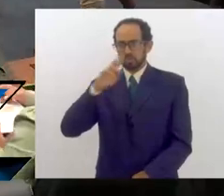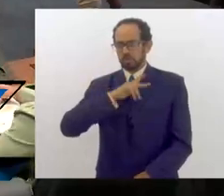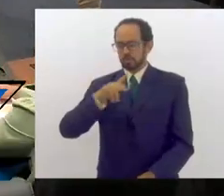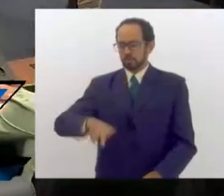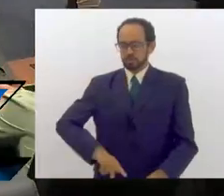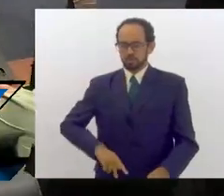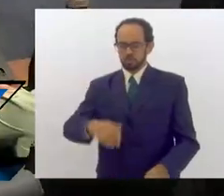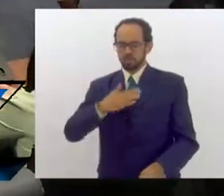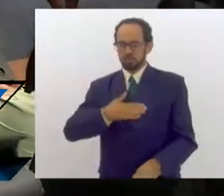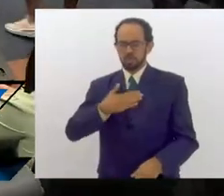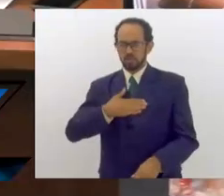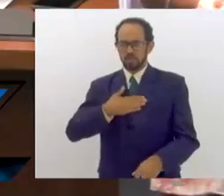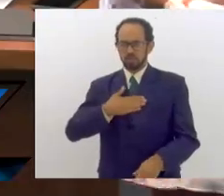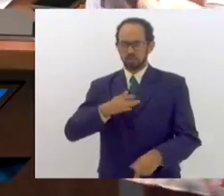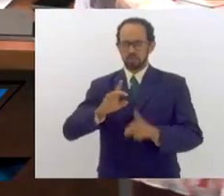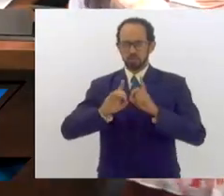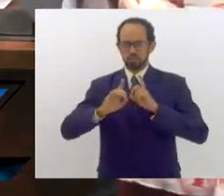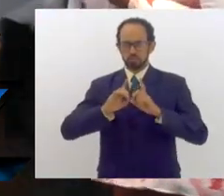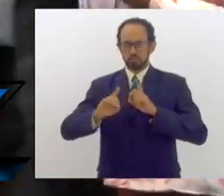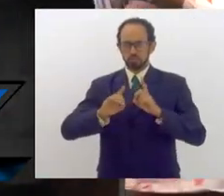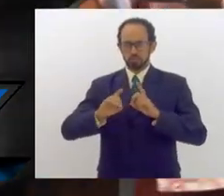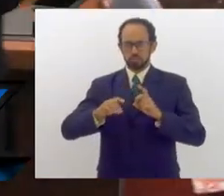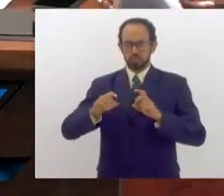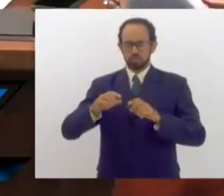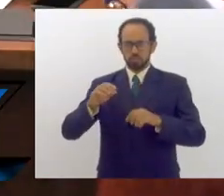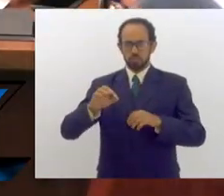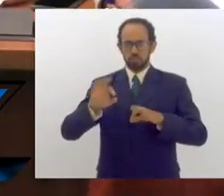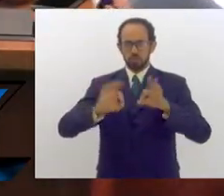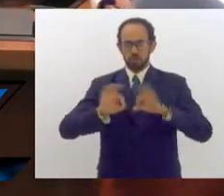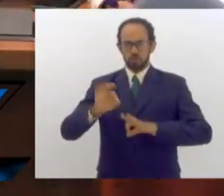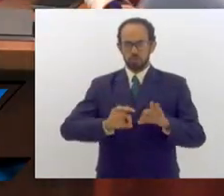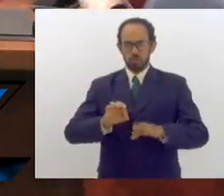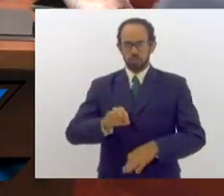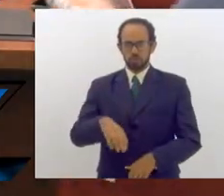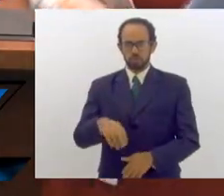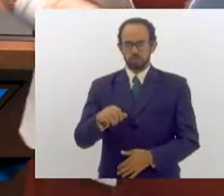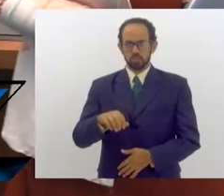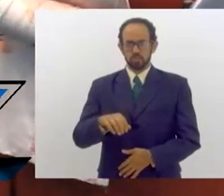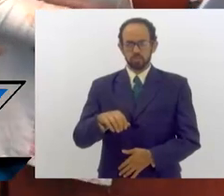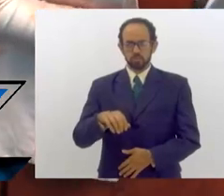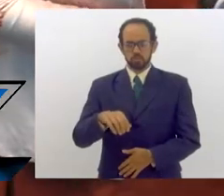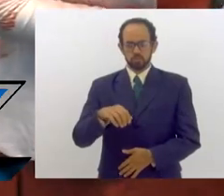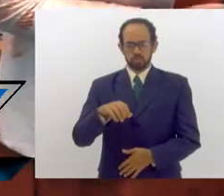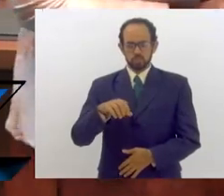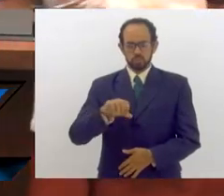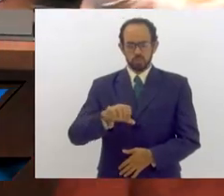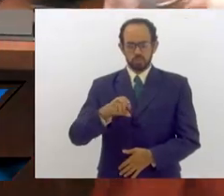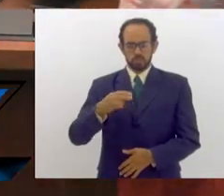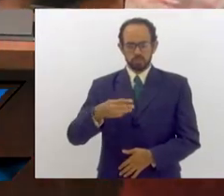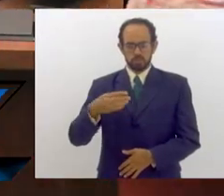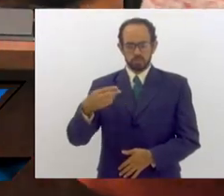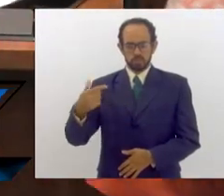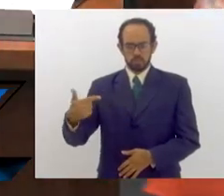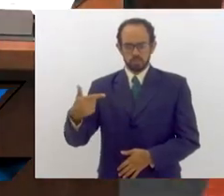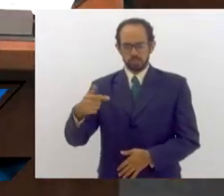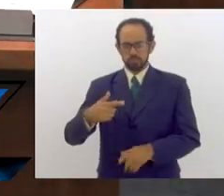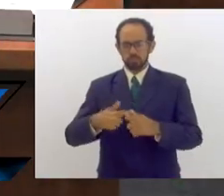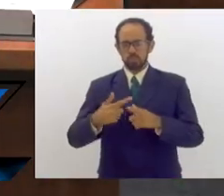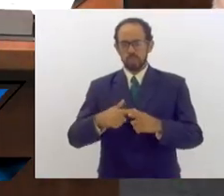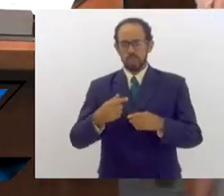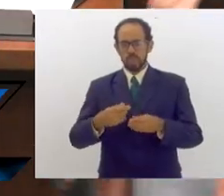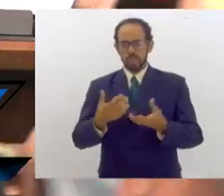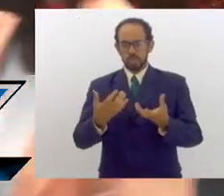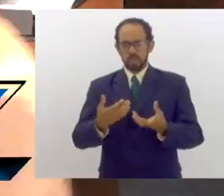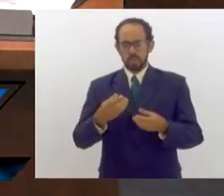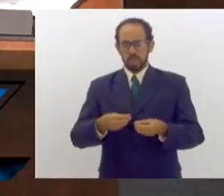discutir o projeto de resolução 932 Deputado Rodrigo Amorim porque ele busca dar o prêmio